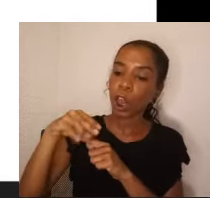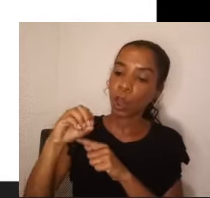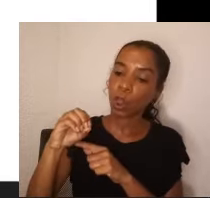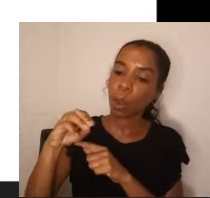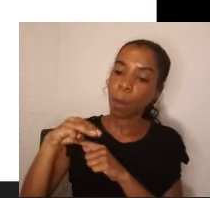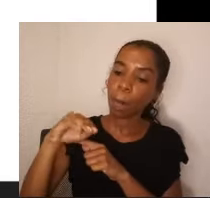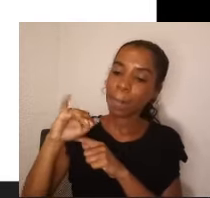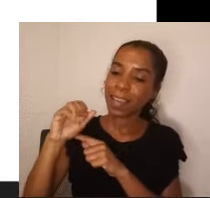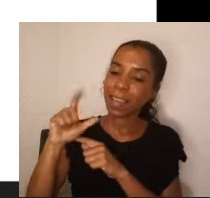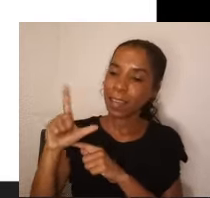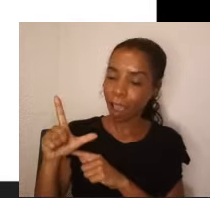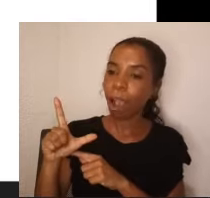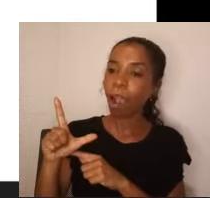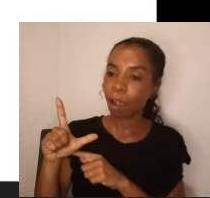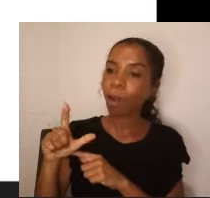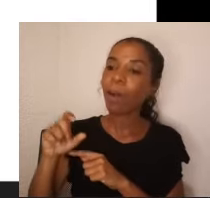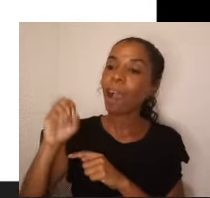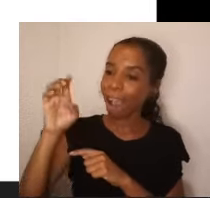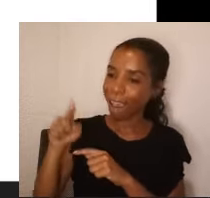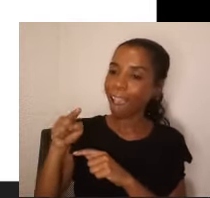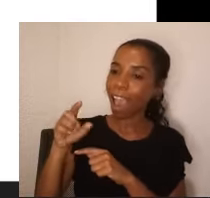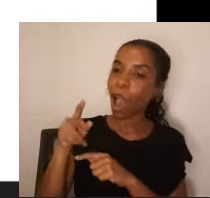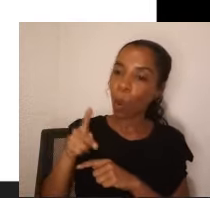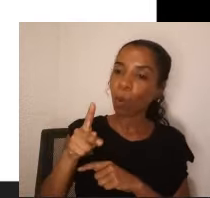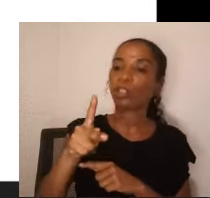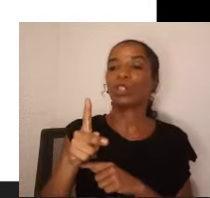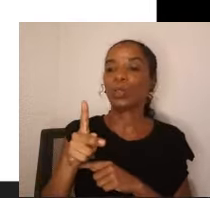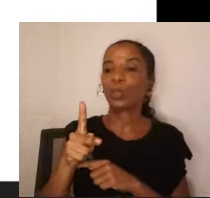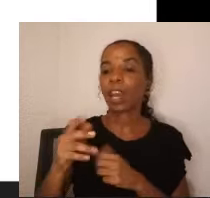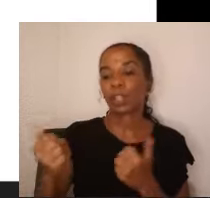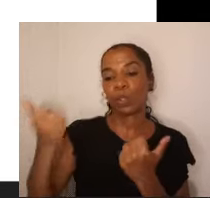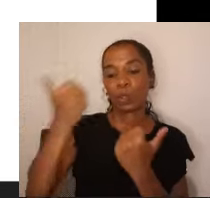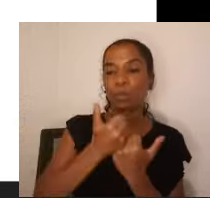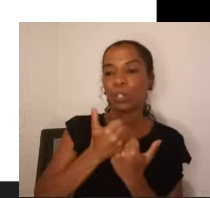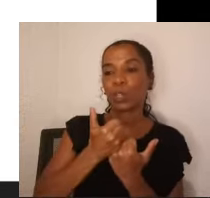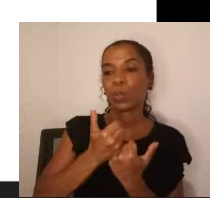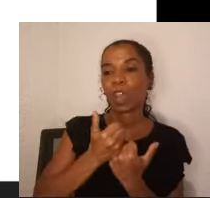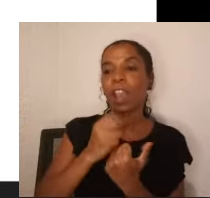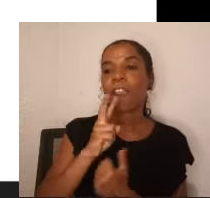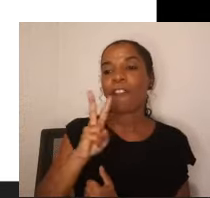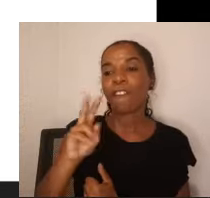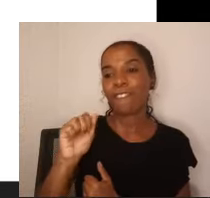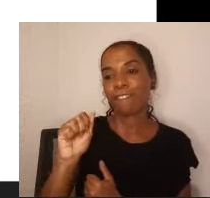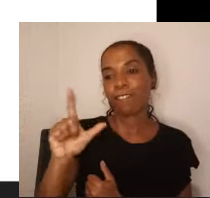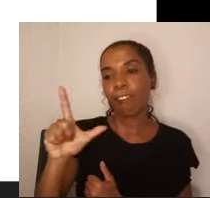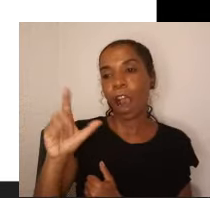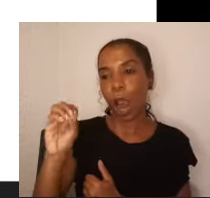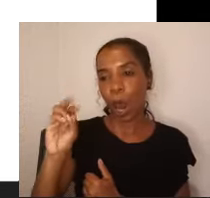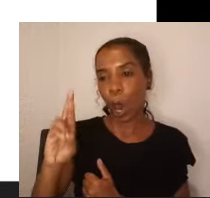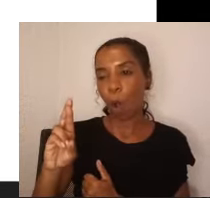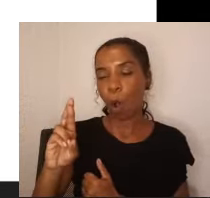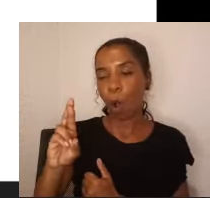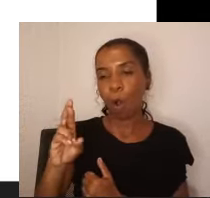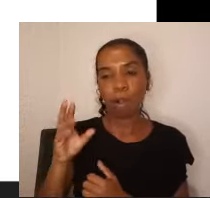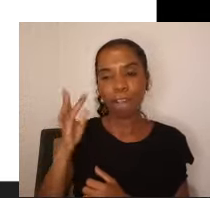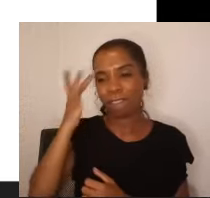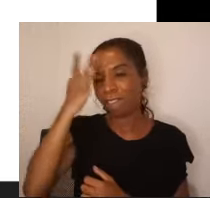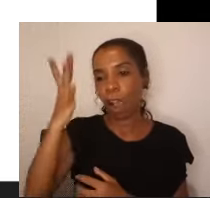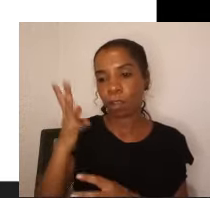basta substituir os valores, né? E aí a gente calculou facilmente o valor